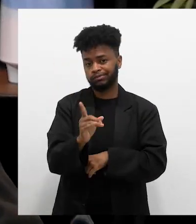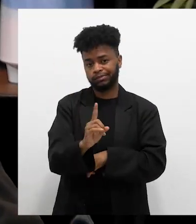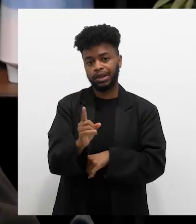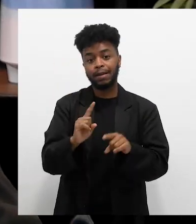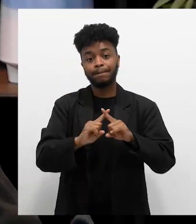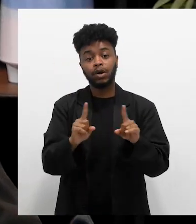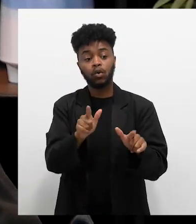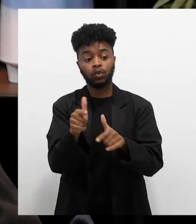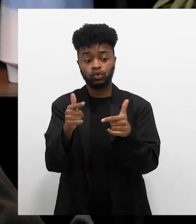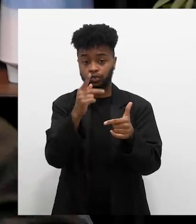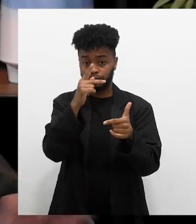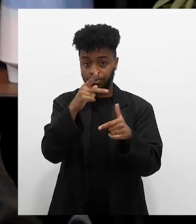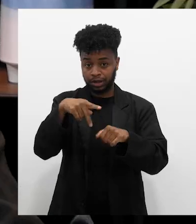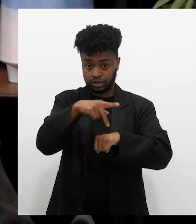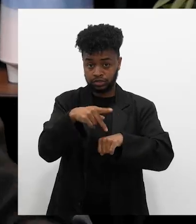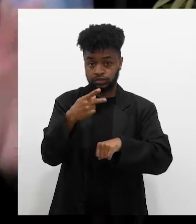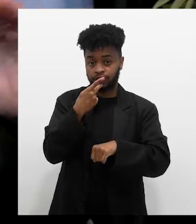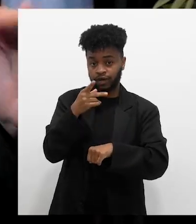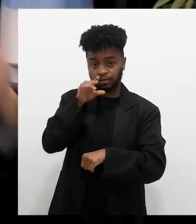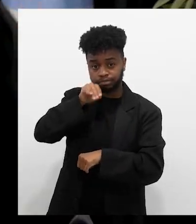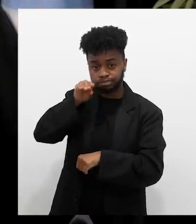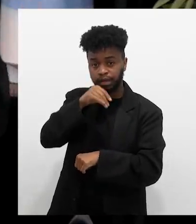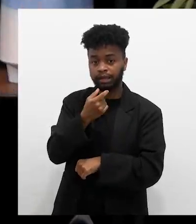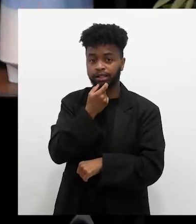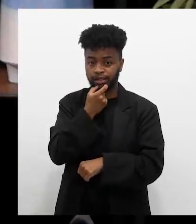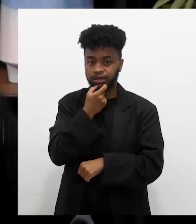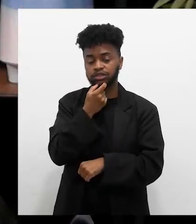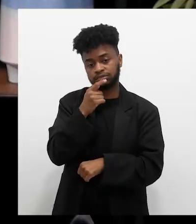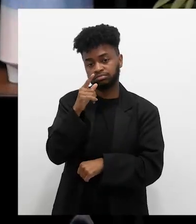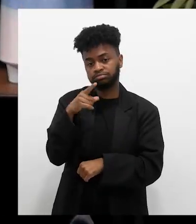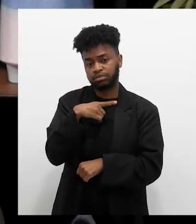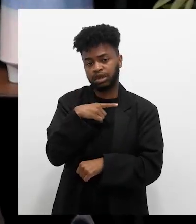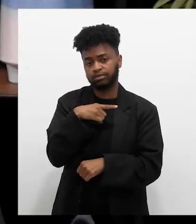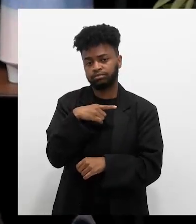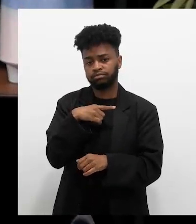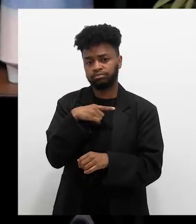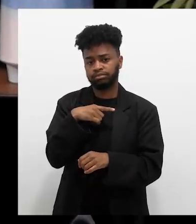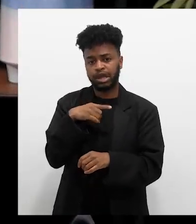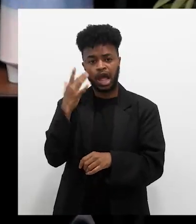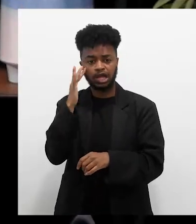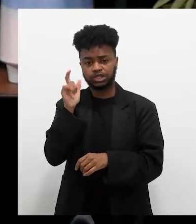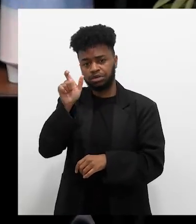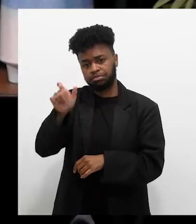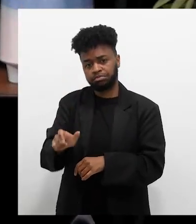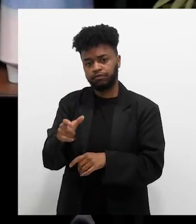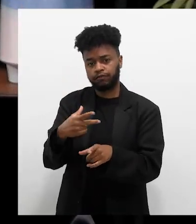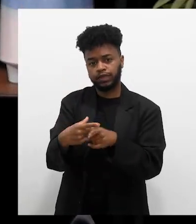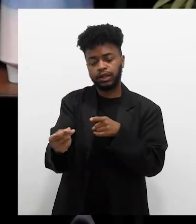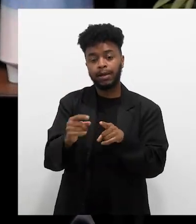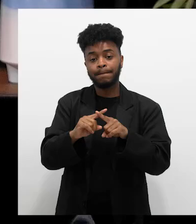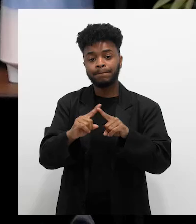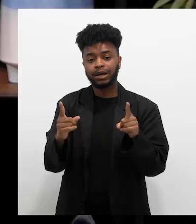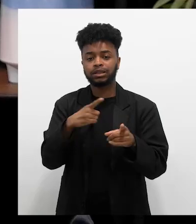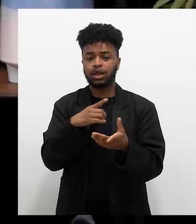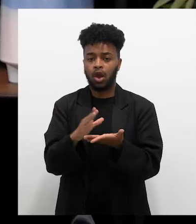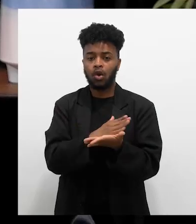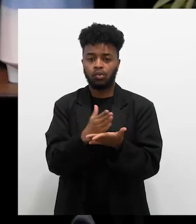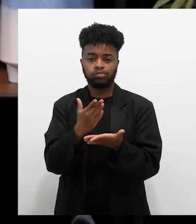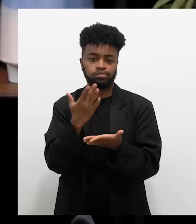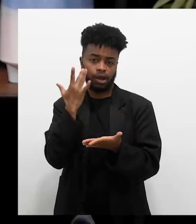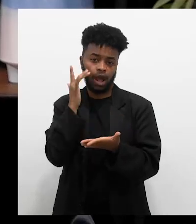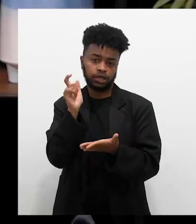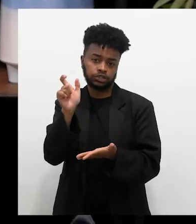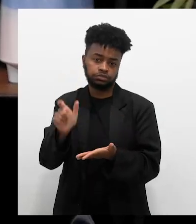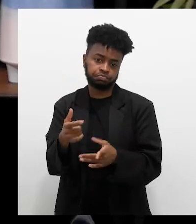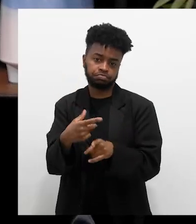inglesa, ele era considerado, mas não estava nas cabeças, como se diz, né? Mas nos países de língua inglesa, eu andei vendo que ele era um dos